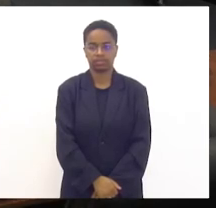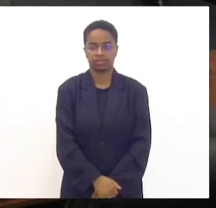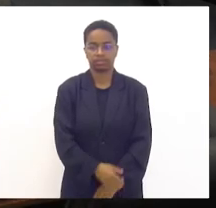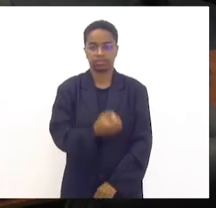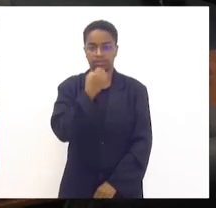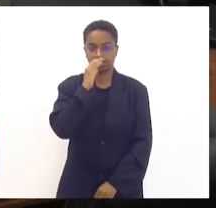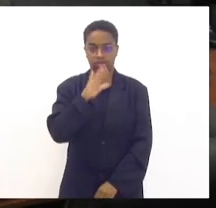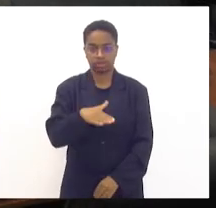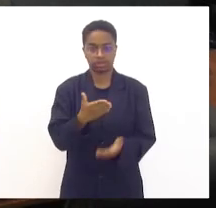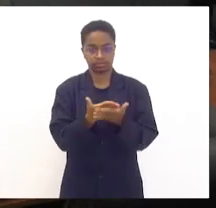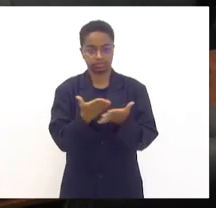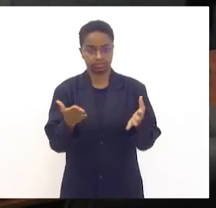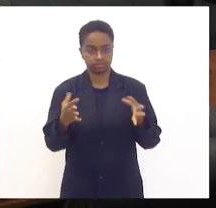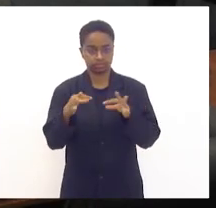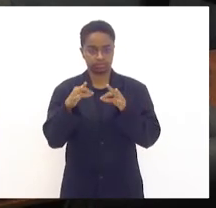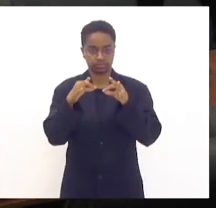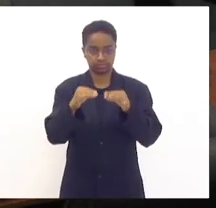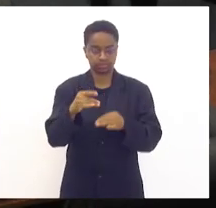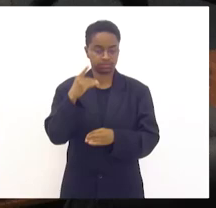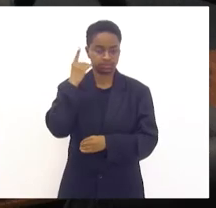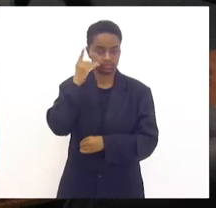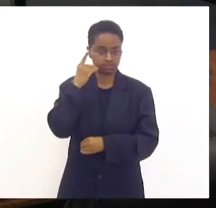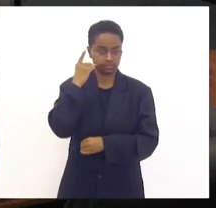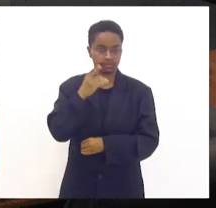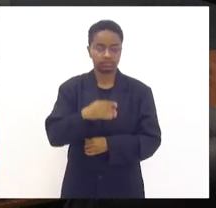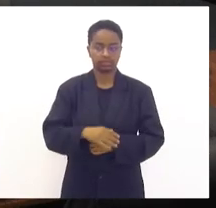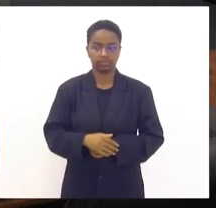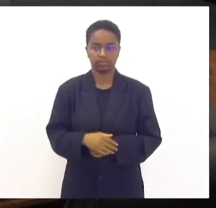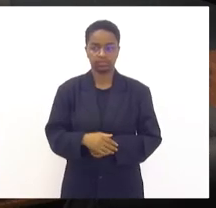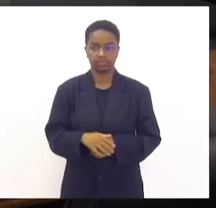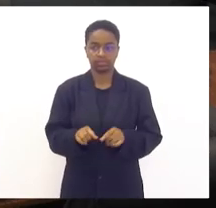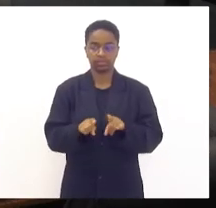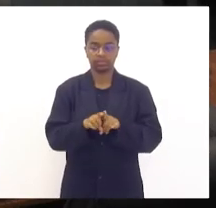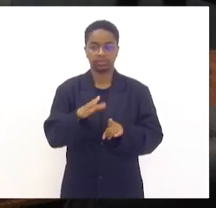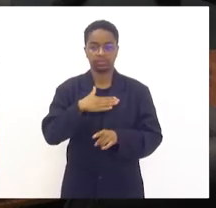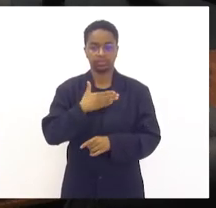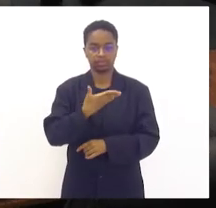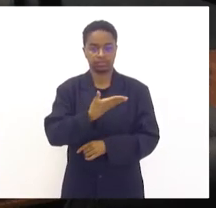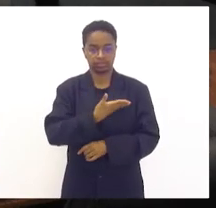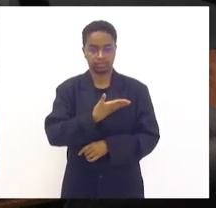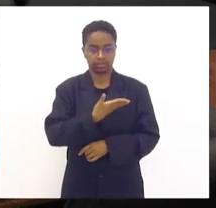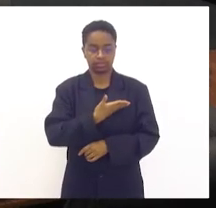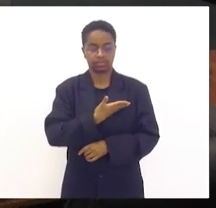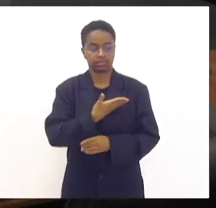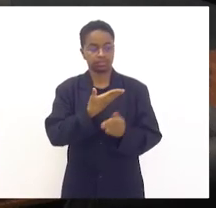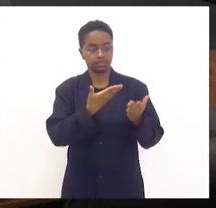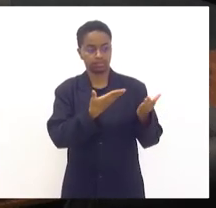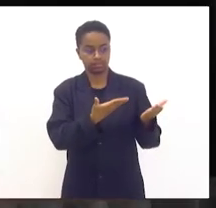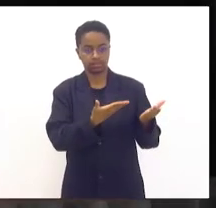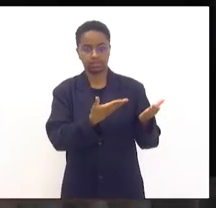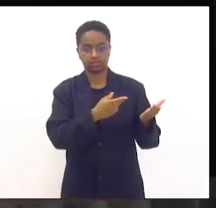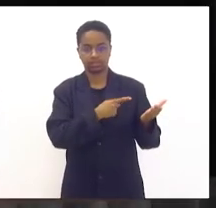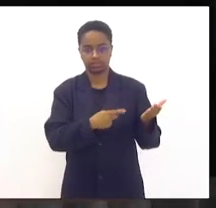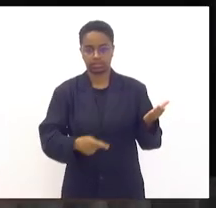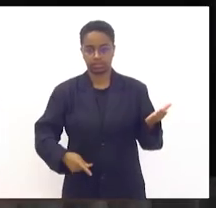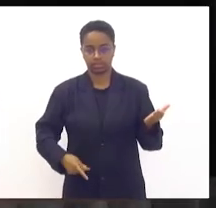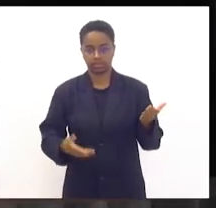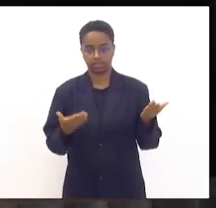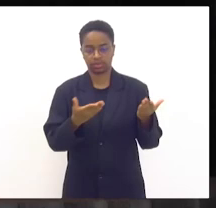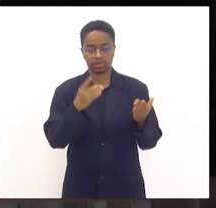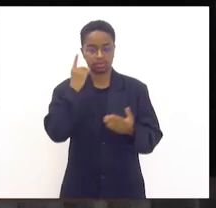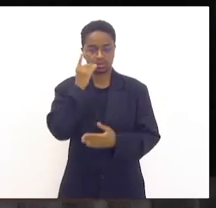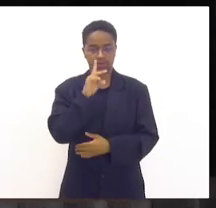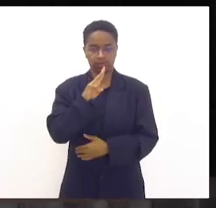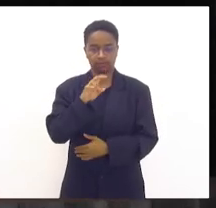Boa tarde a todos os colegas, ao meu amigo, companheiro, presidindo a sessão inicial, deputado